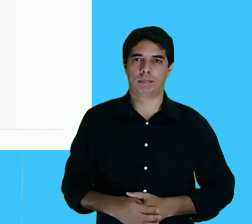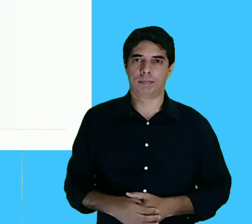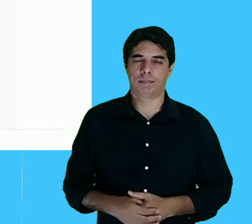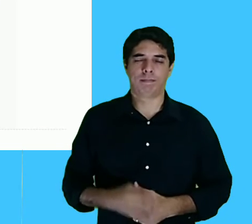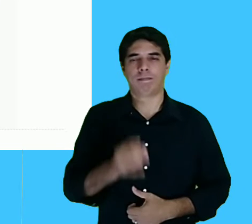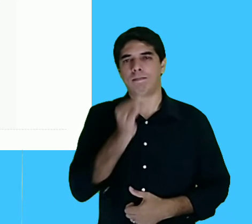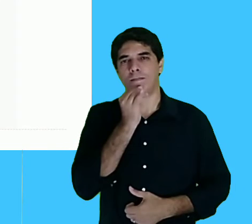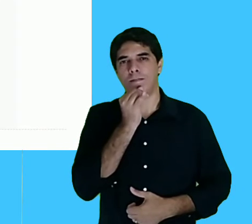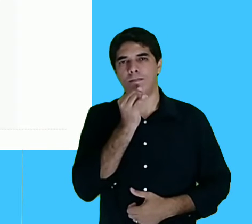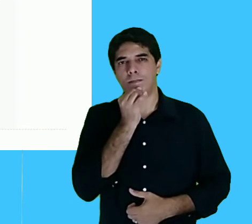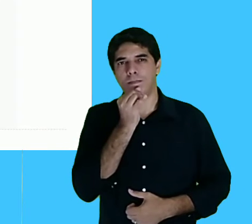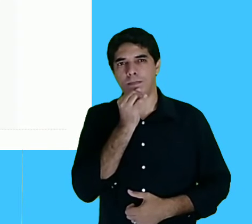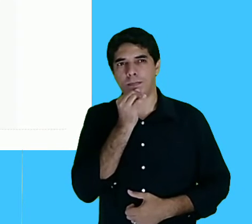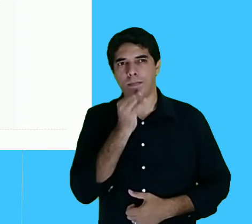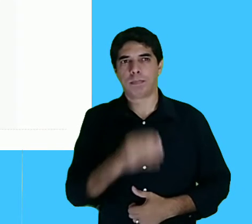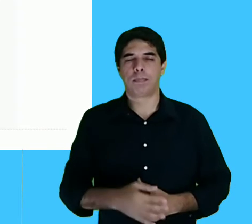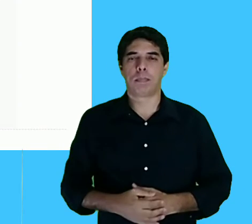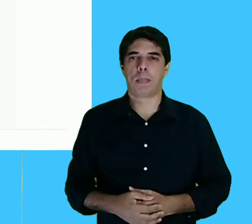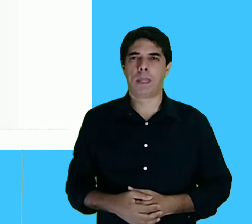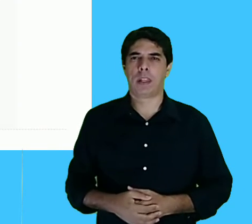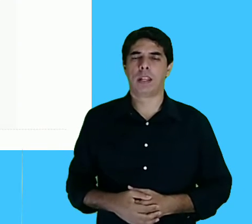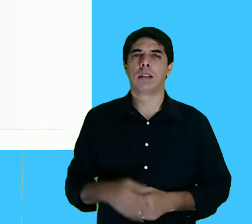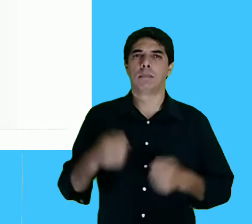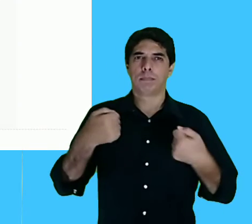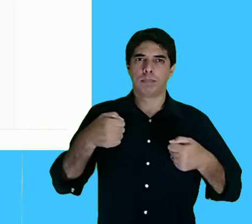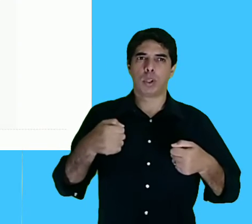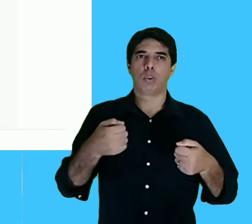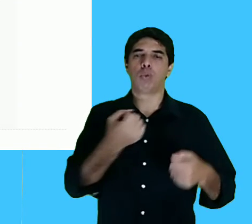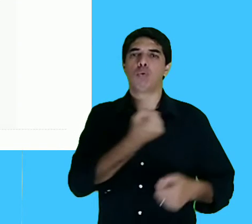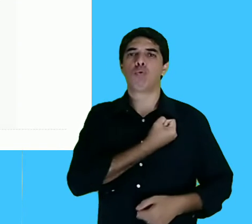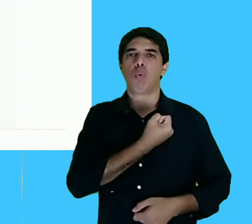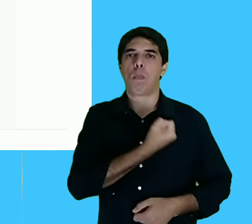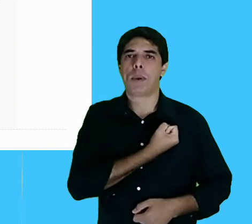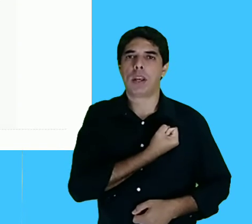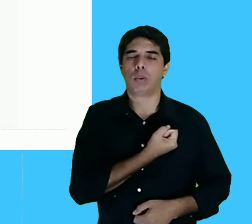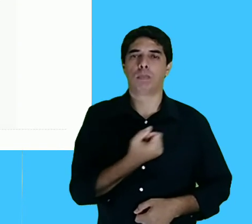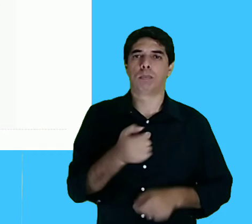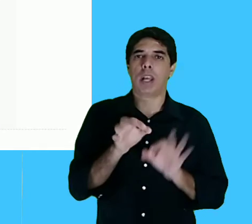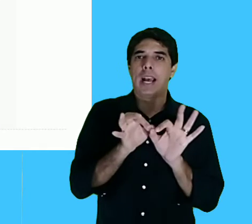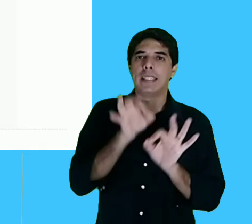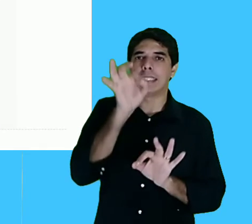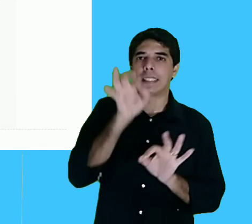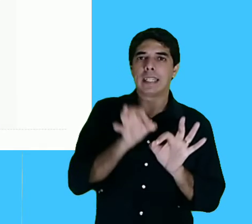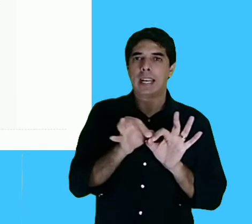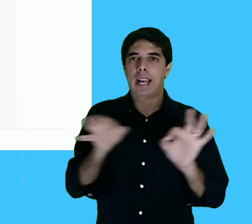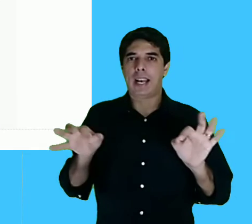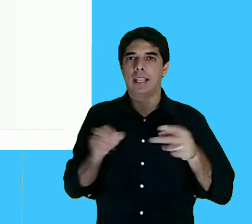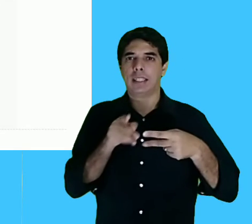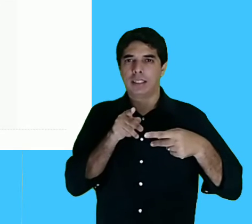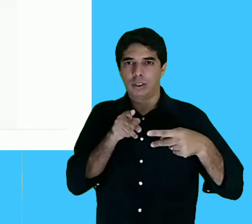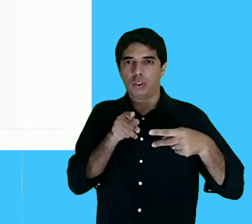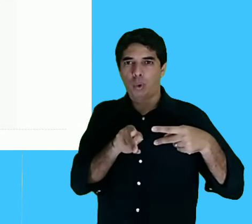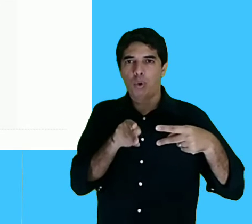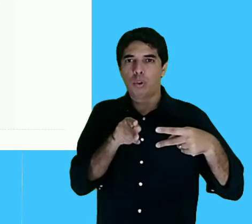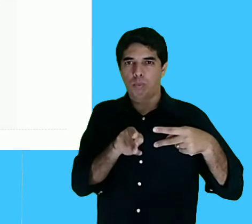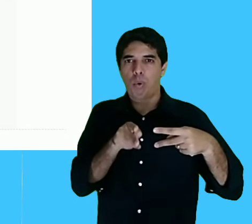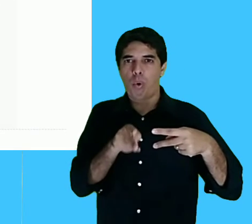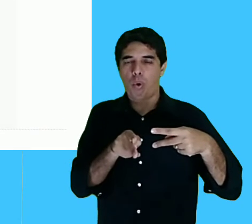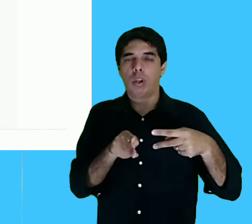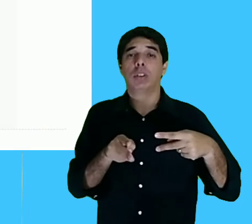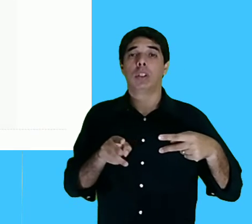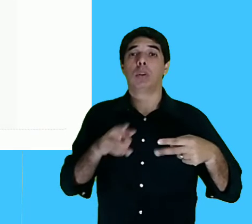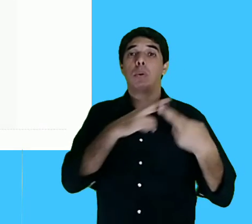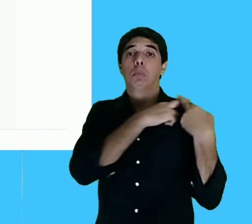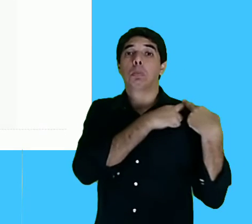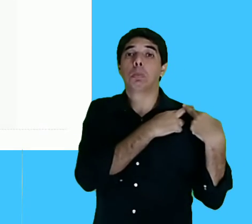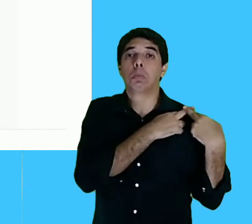Por exemplo, o título do projeto, a escala, a data, os responsáveis. Nessa nova